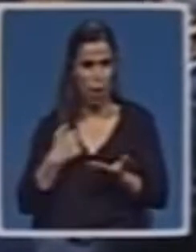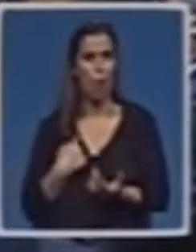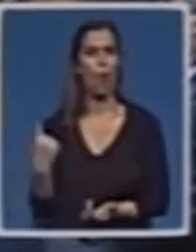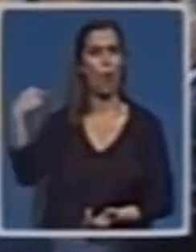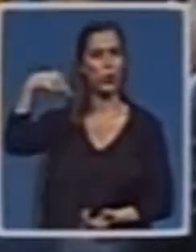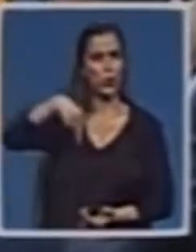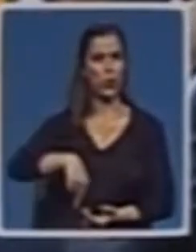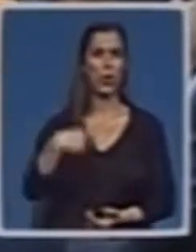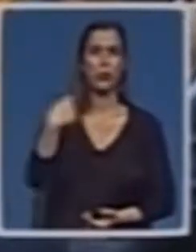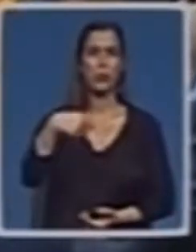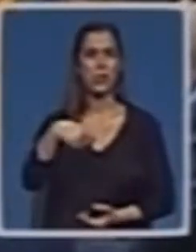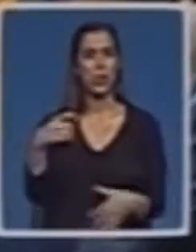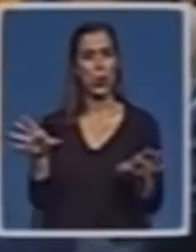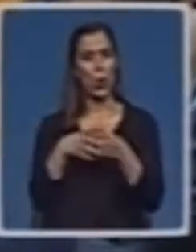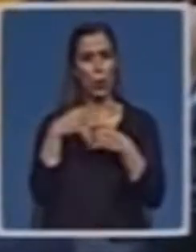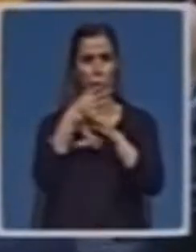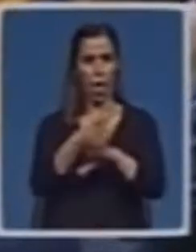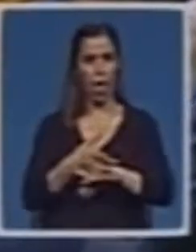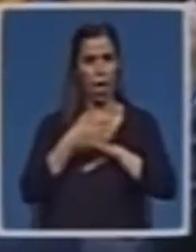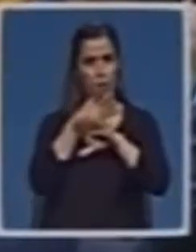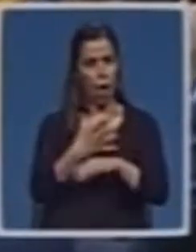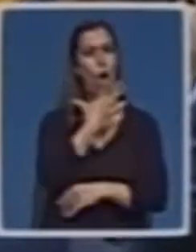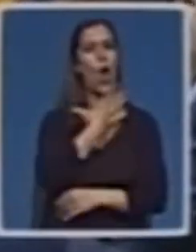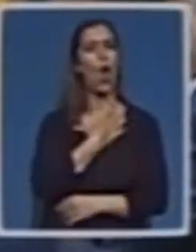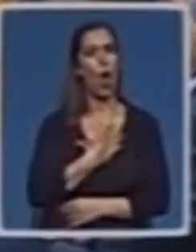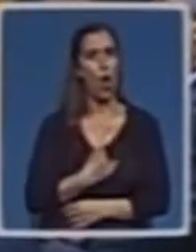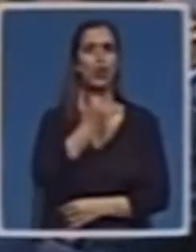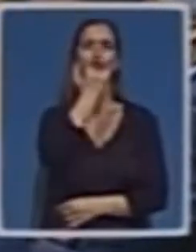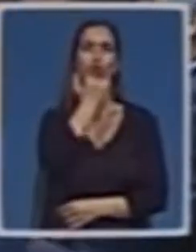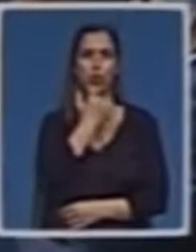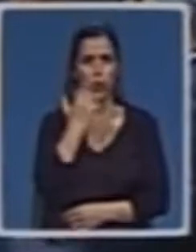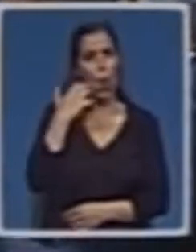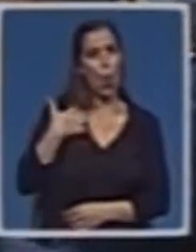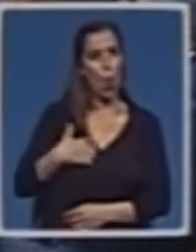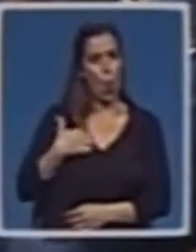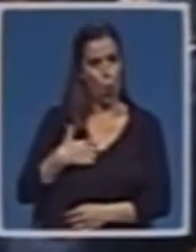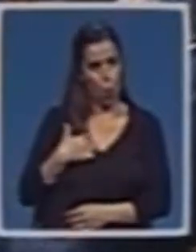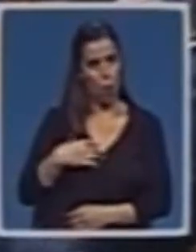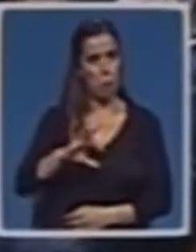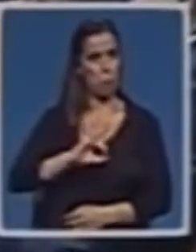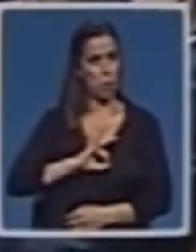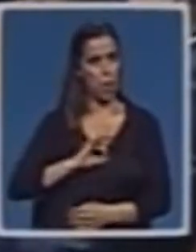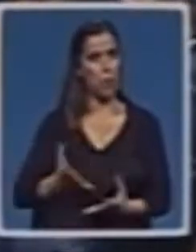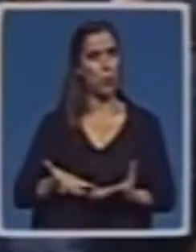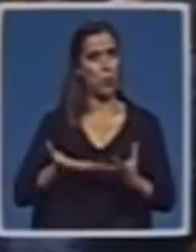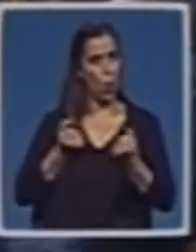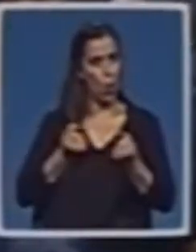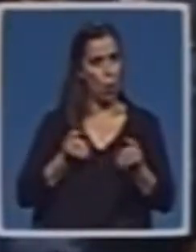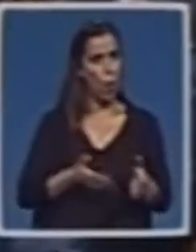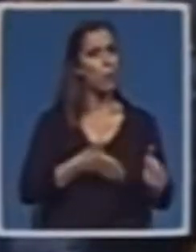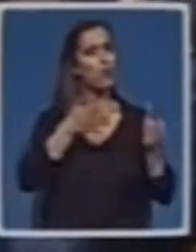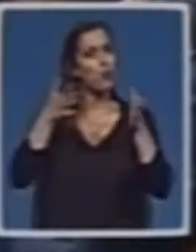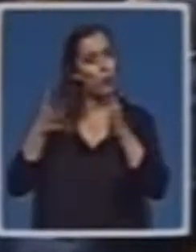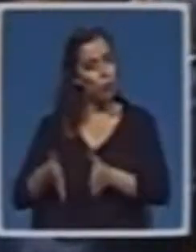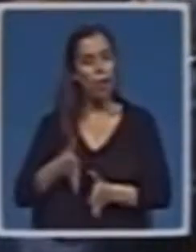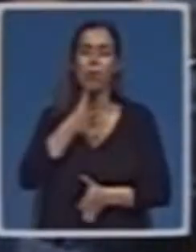como Presidente do Clube Naval, com muito gosto, satisfação e honra, a receber esta insígnia. Também não queria deixar de